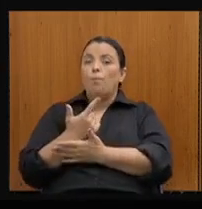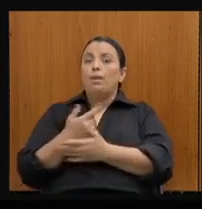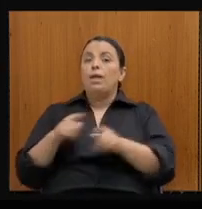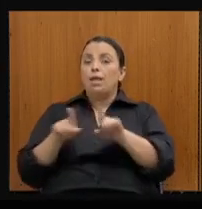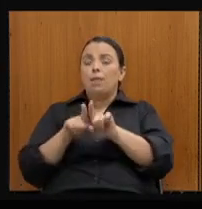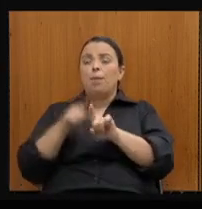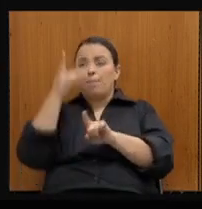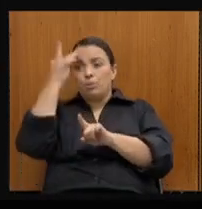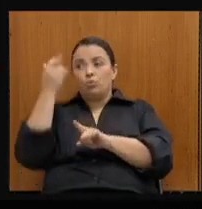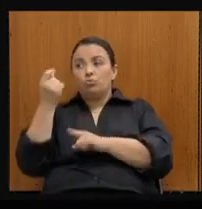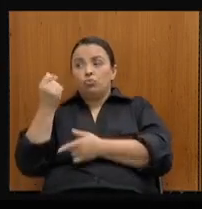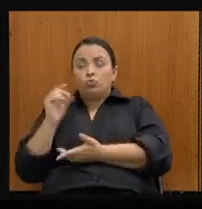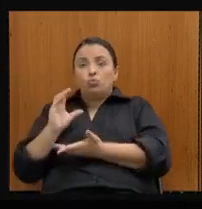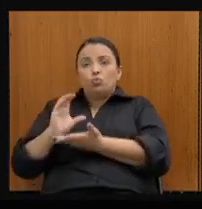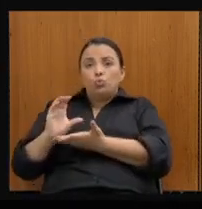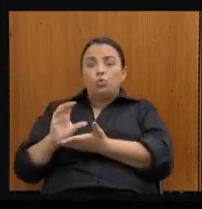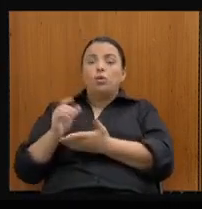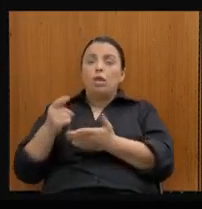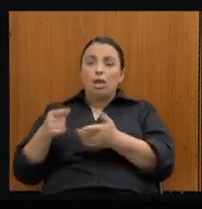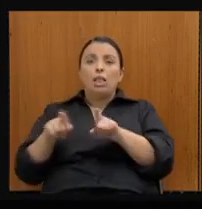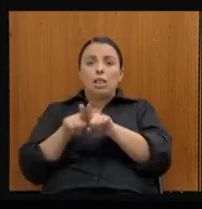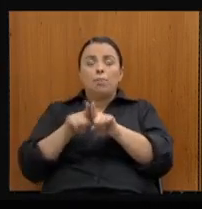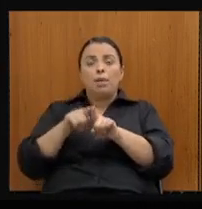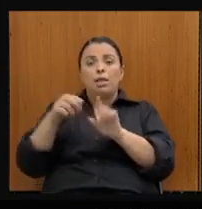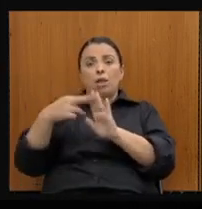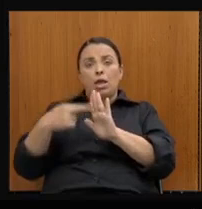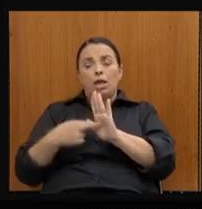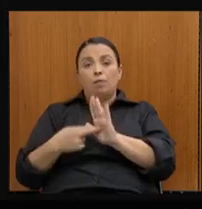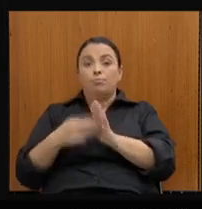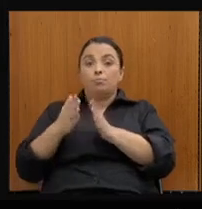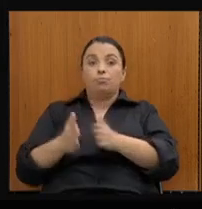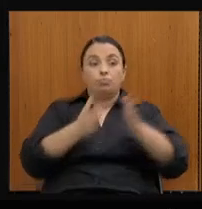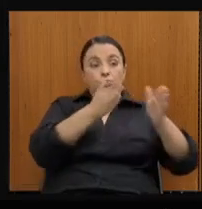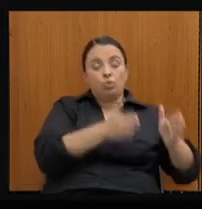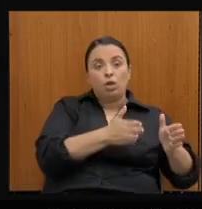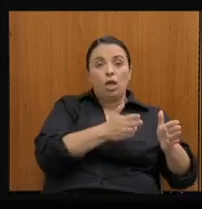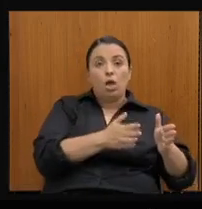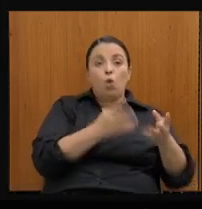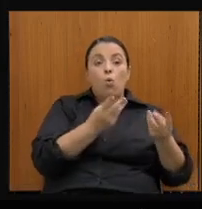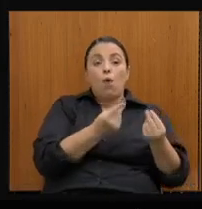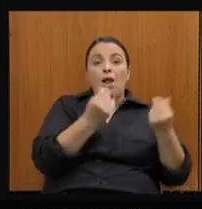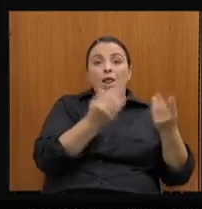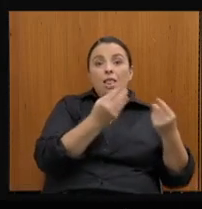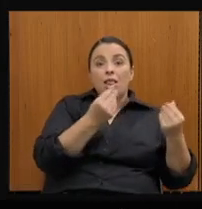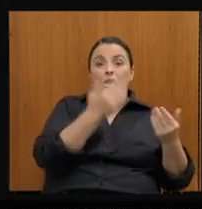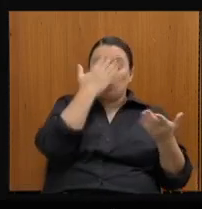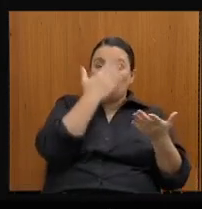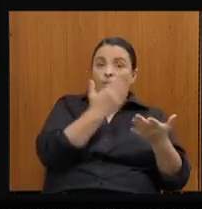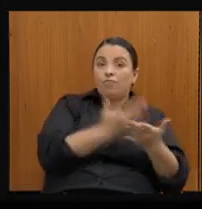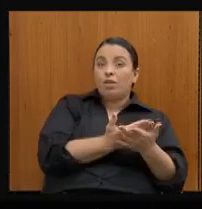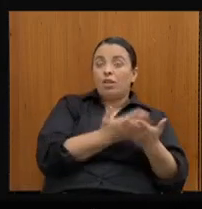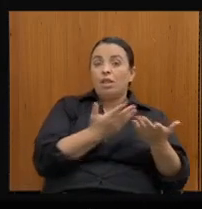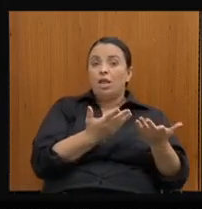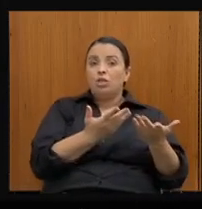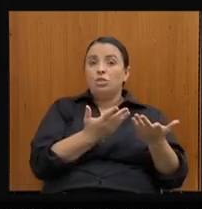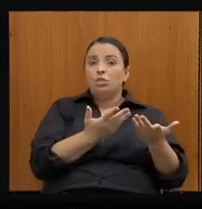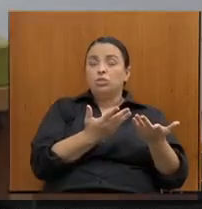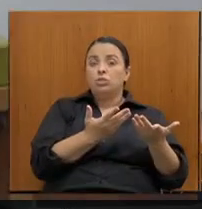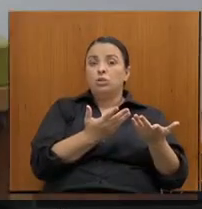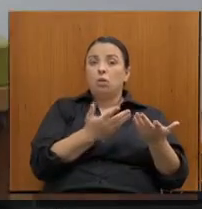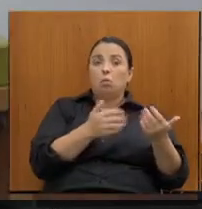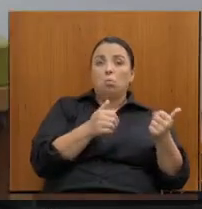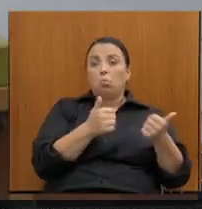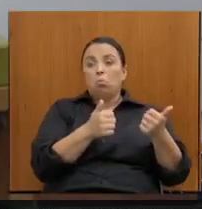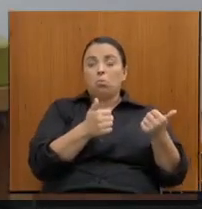pelo Regulador do outro lado qualidade confiabilidade EA razoabilidade são aquilo que